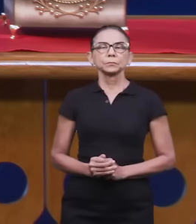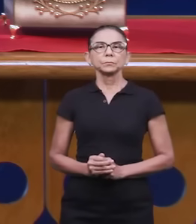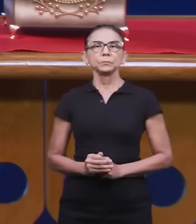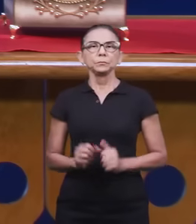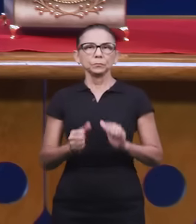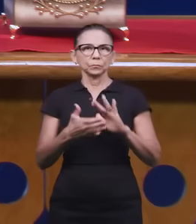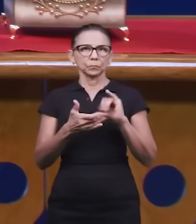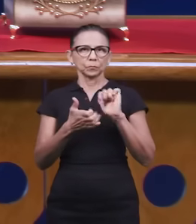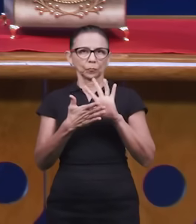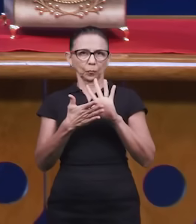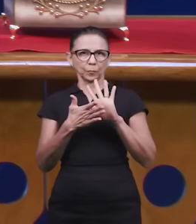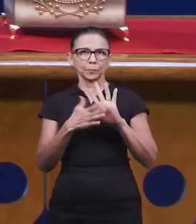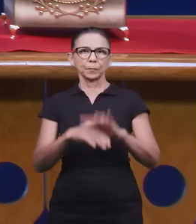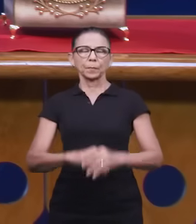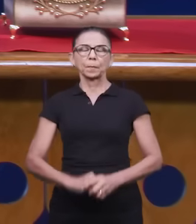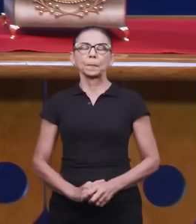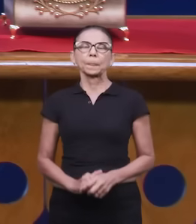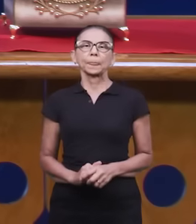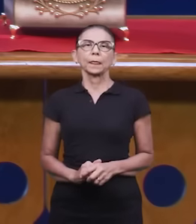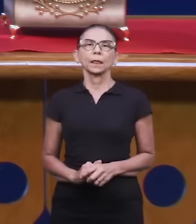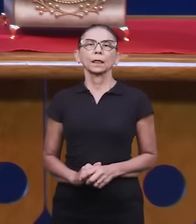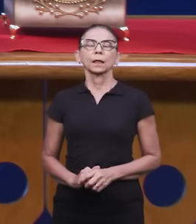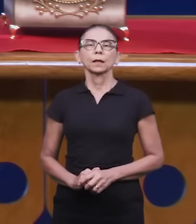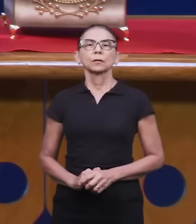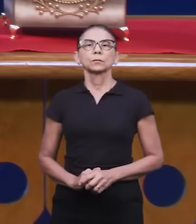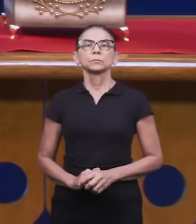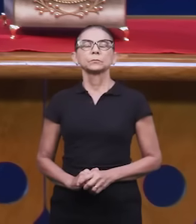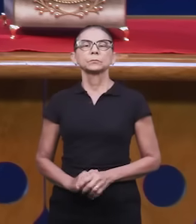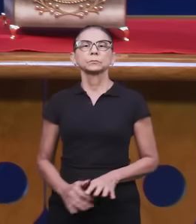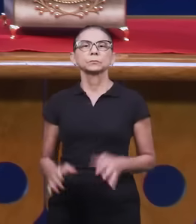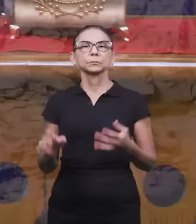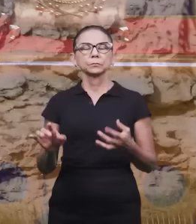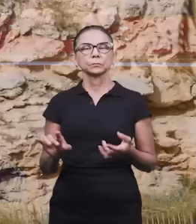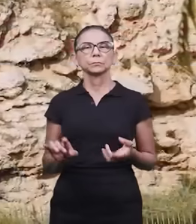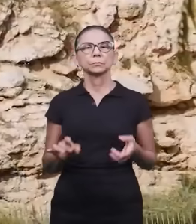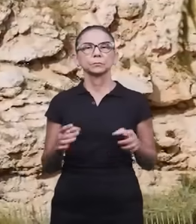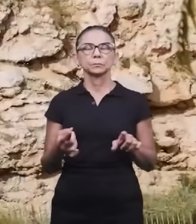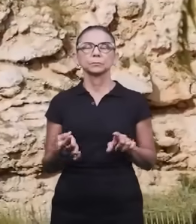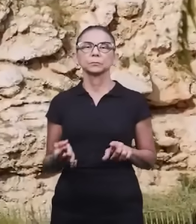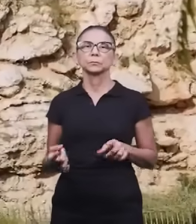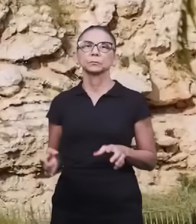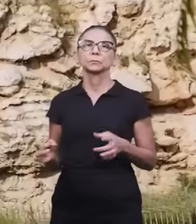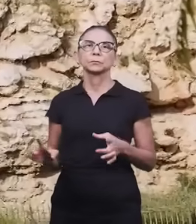um louvor de clamor. Podem estar à vontade, assentarem se desejarem.